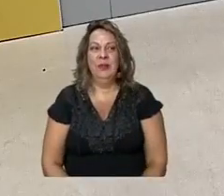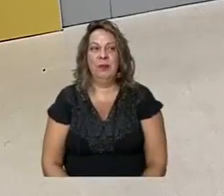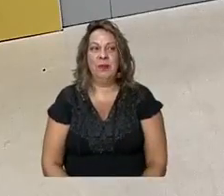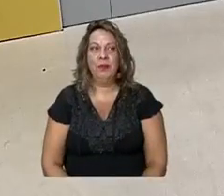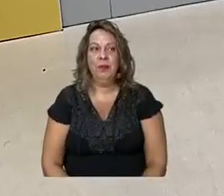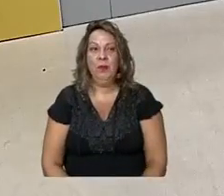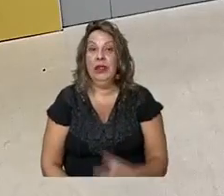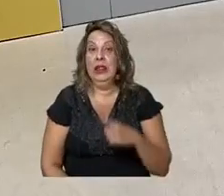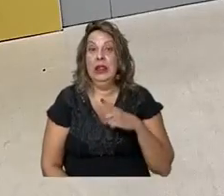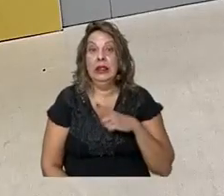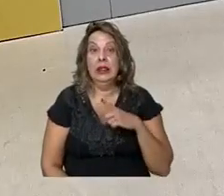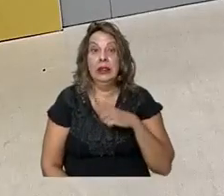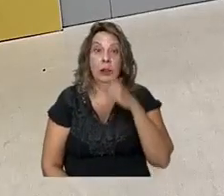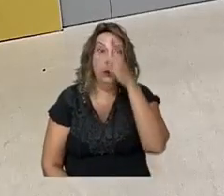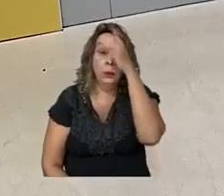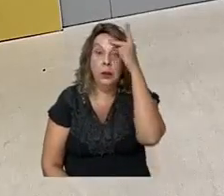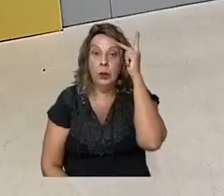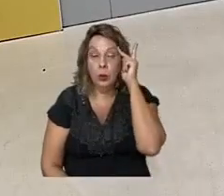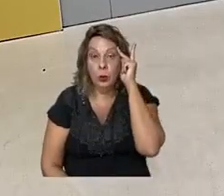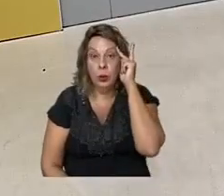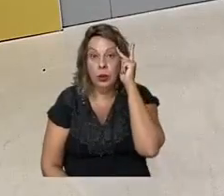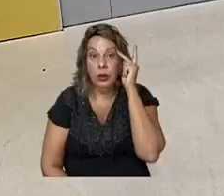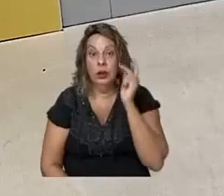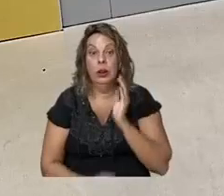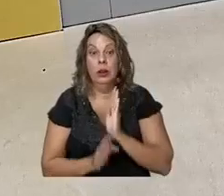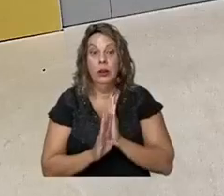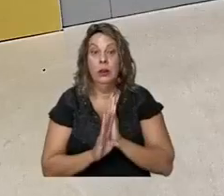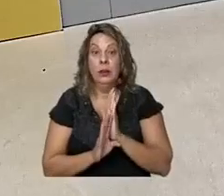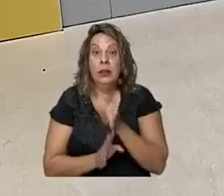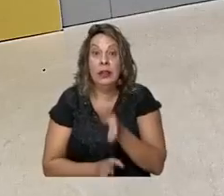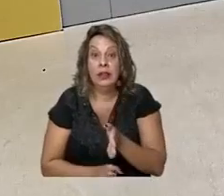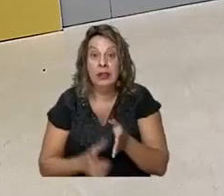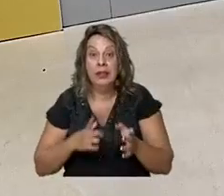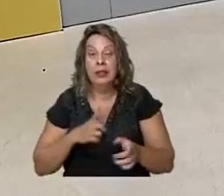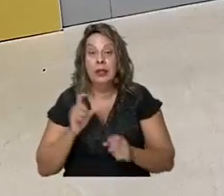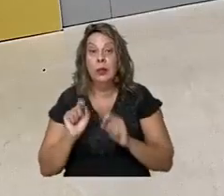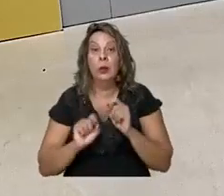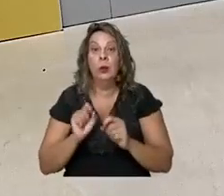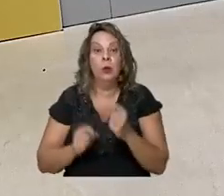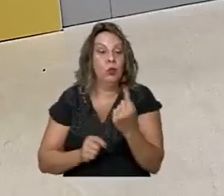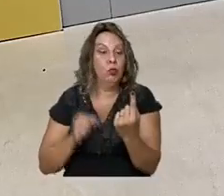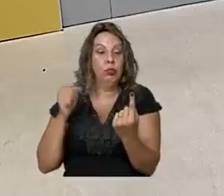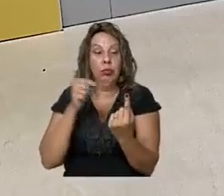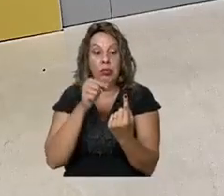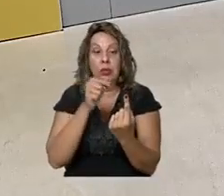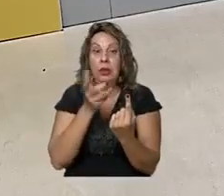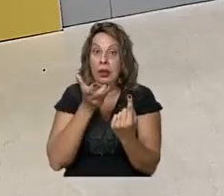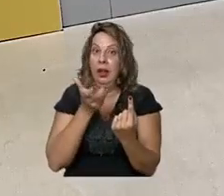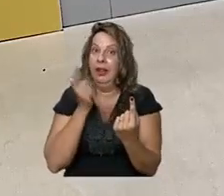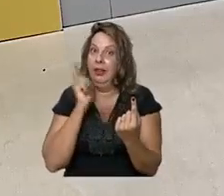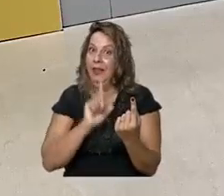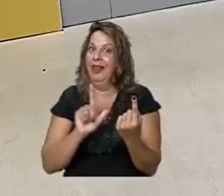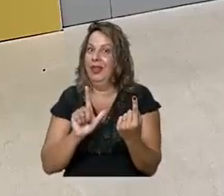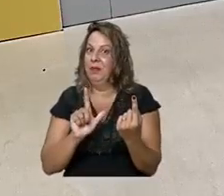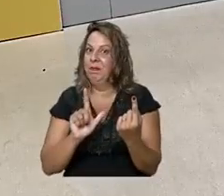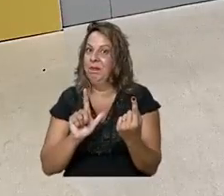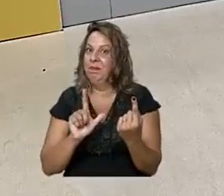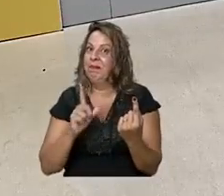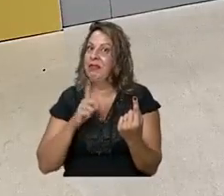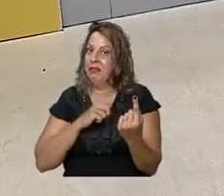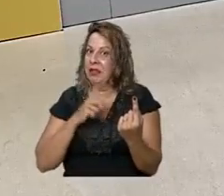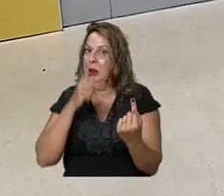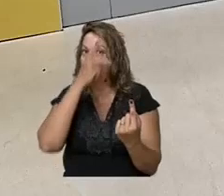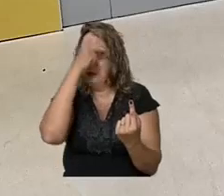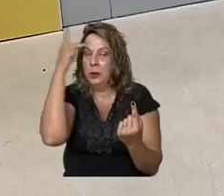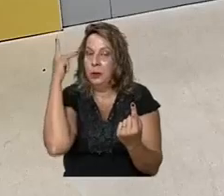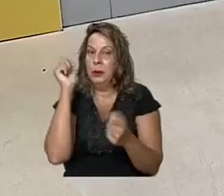Tem alguém comemorando porque entrou agora na fila de espera, viu? Um título querendo aquela bolinha decisiva que ainda não veio, mas já tem alguém à